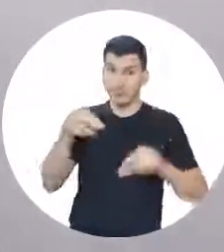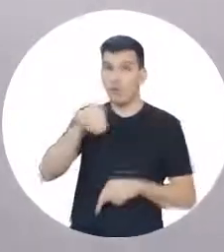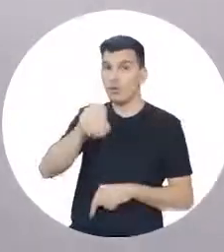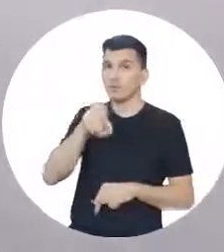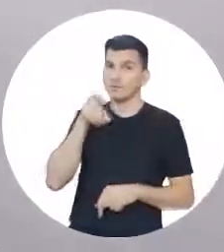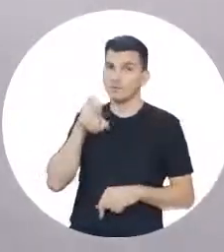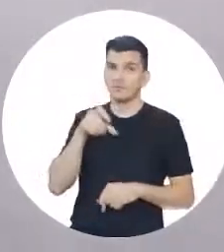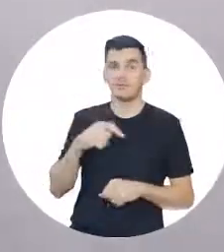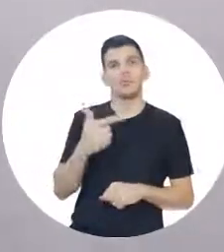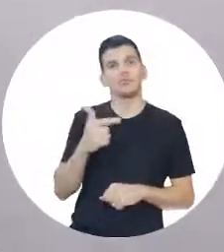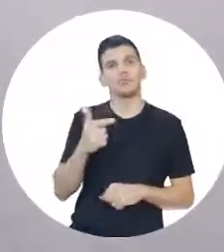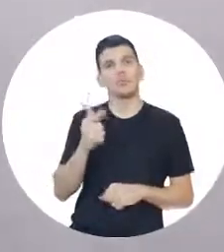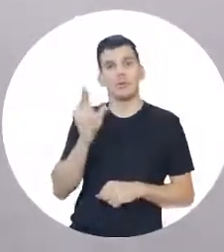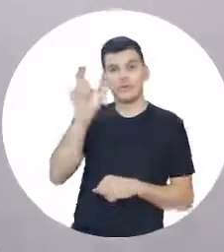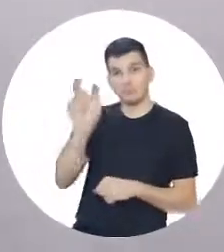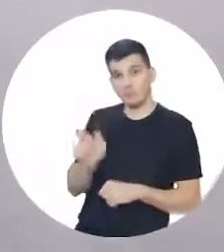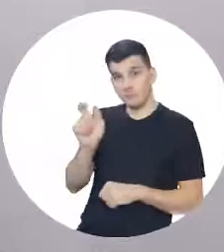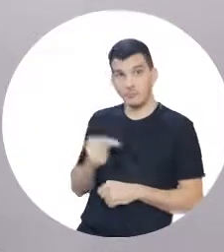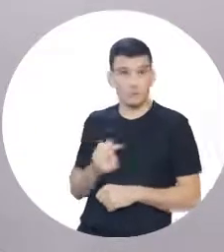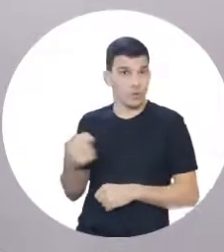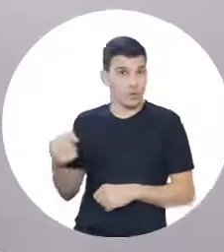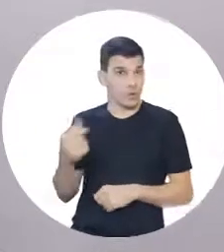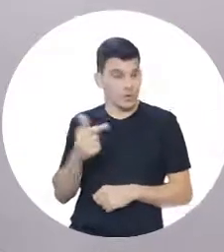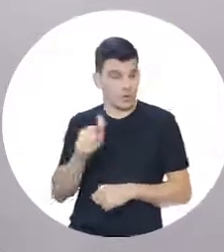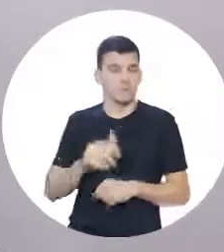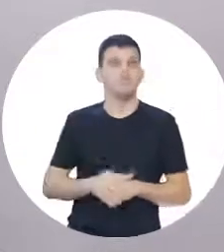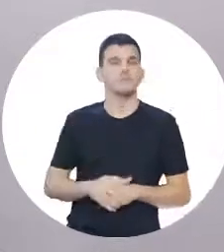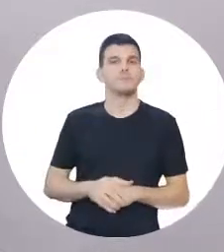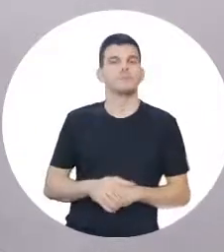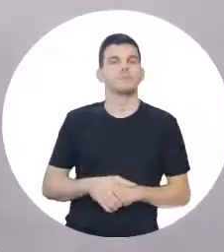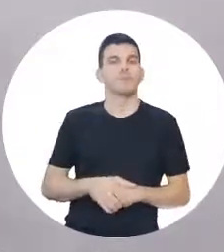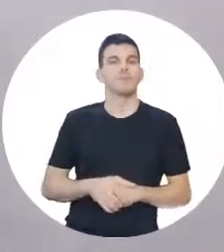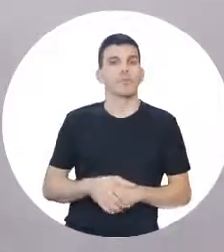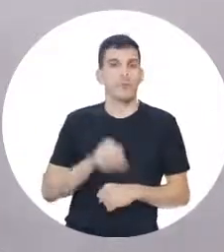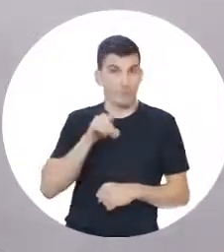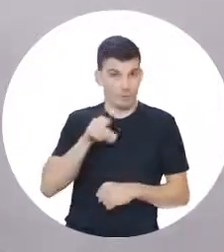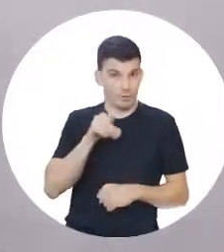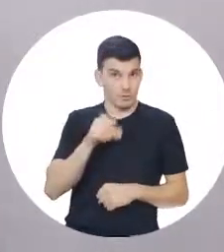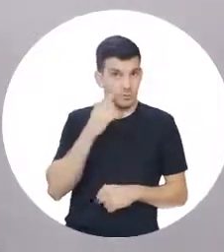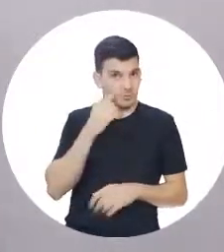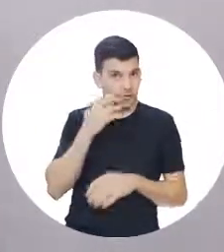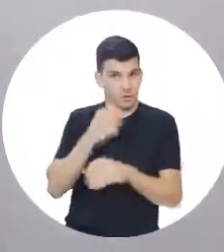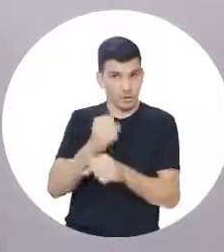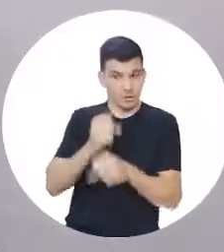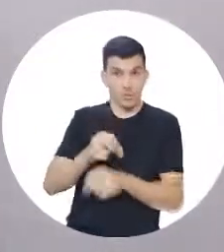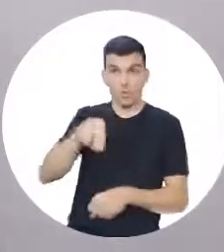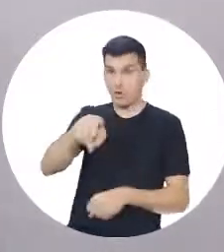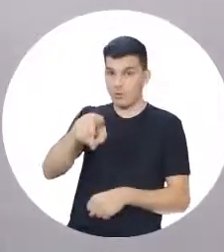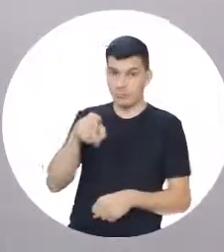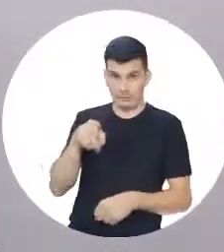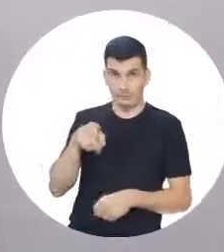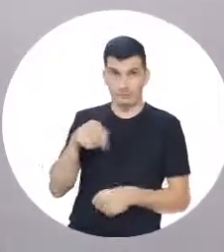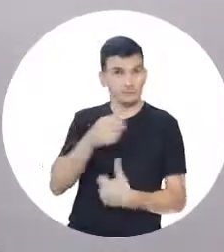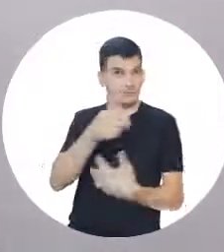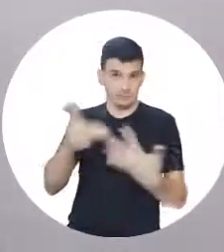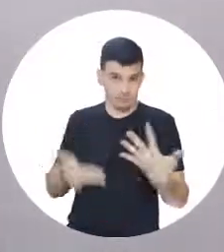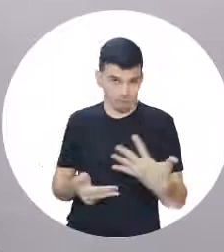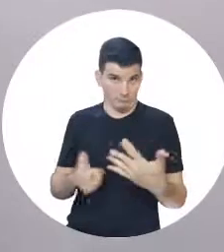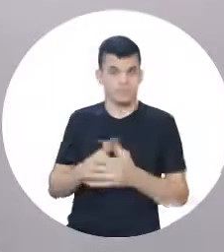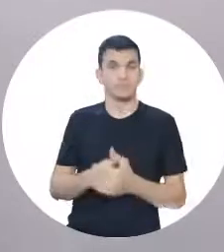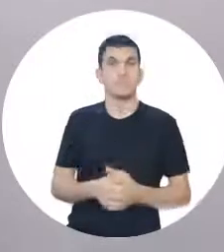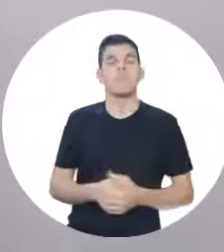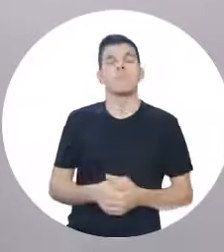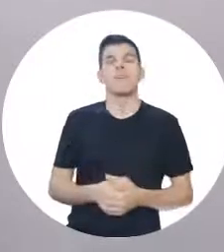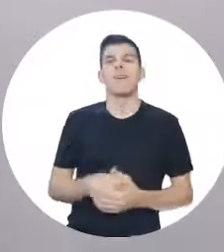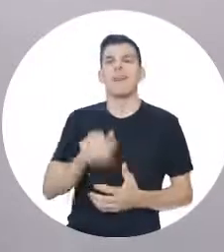naquela tabela não existia mais essa coluna aqui, a coluna de terminação. Você calcula o NOx de todos os